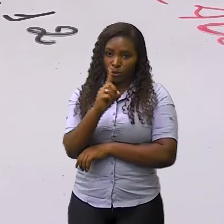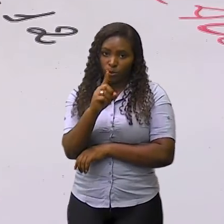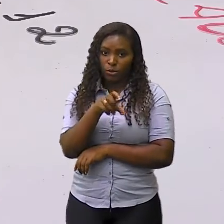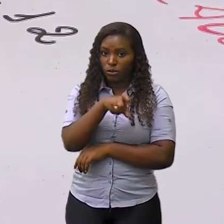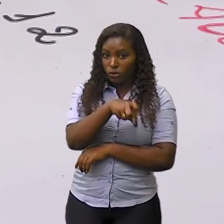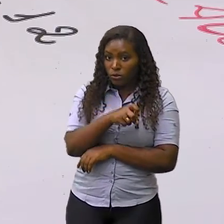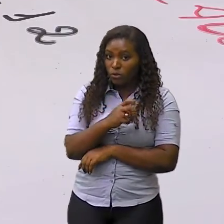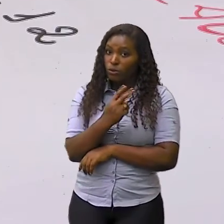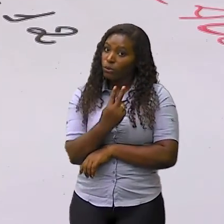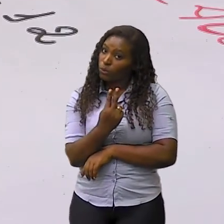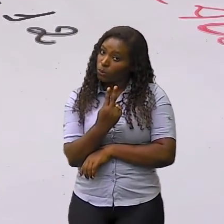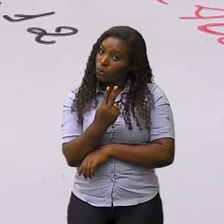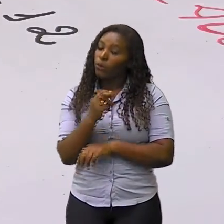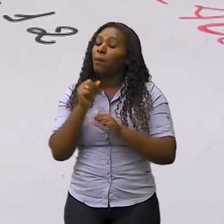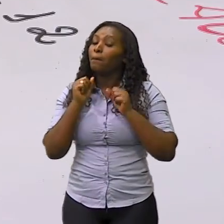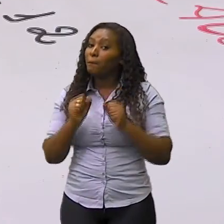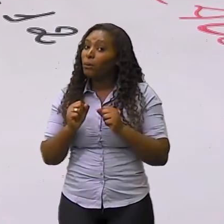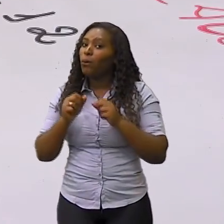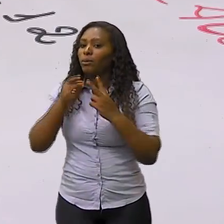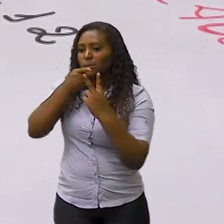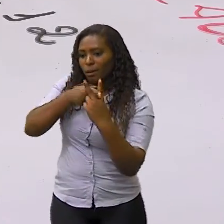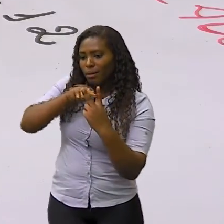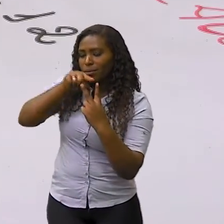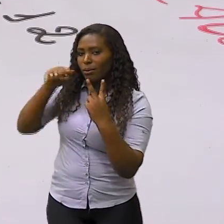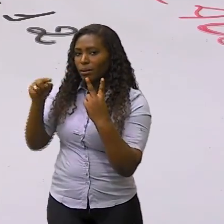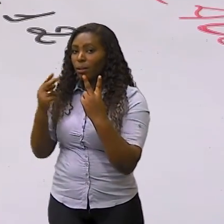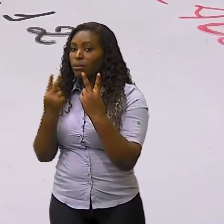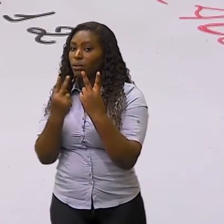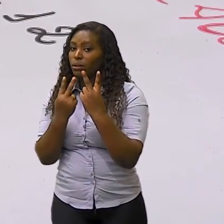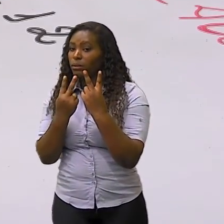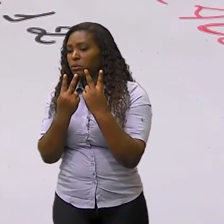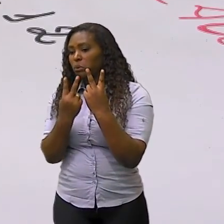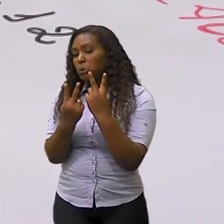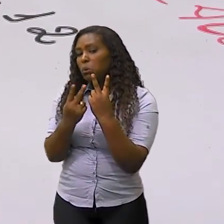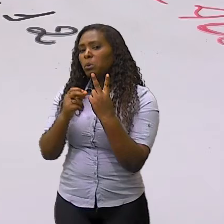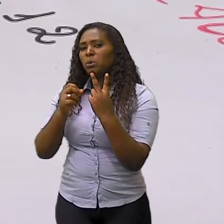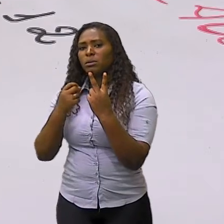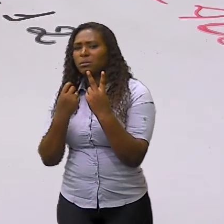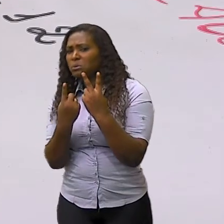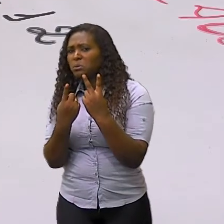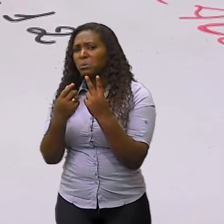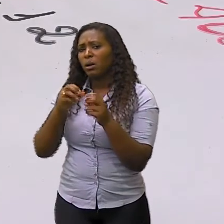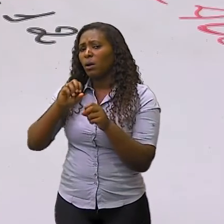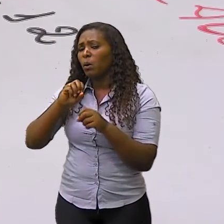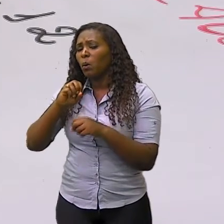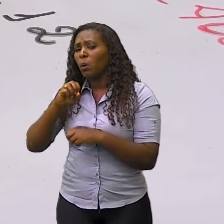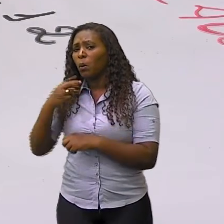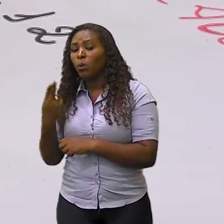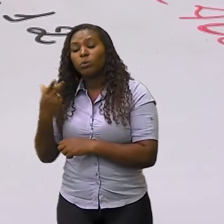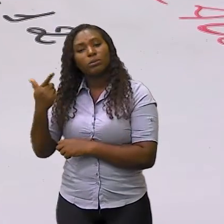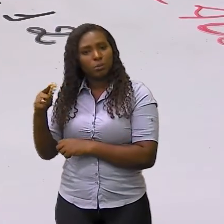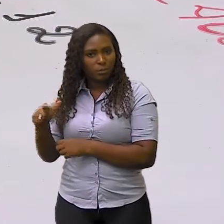vamos trabalhar brincando e aprendendo. Vamos lá?